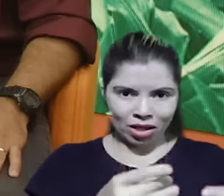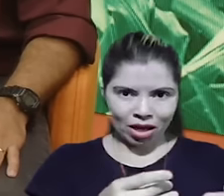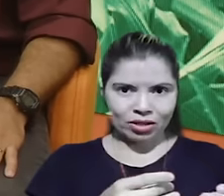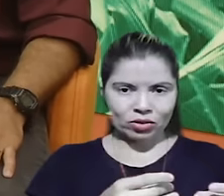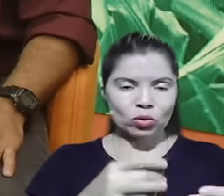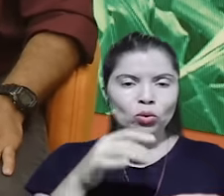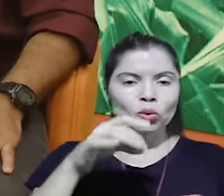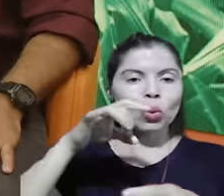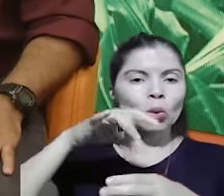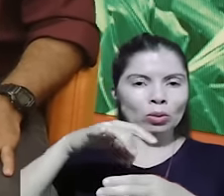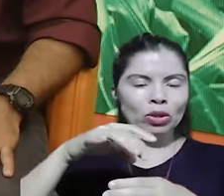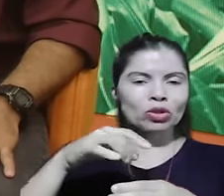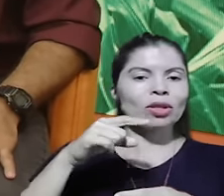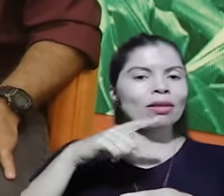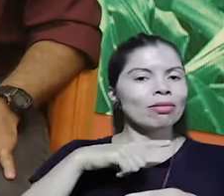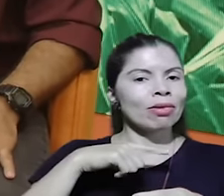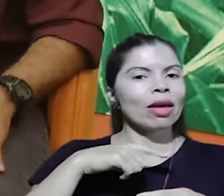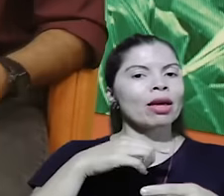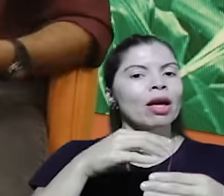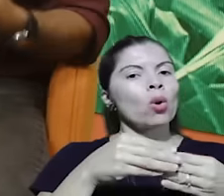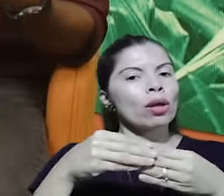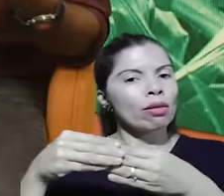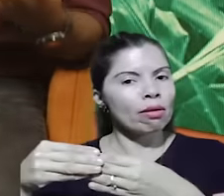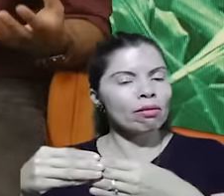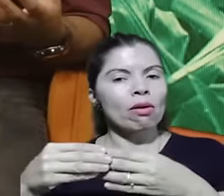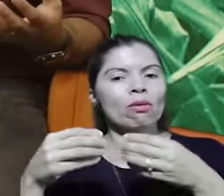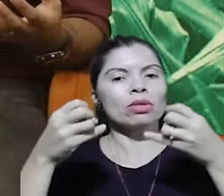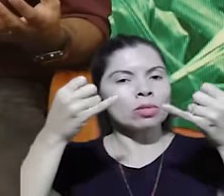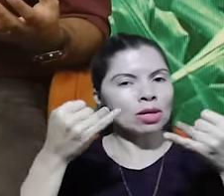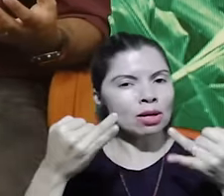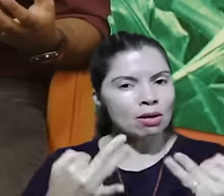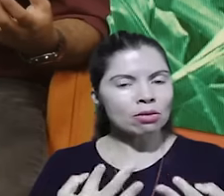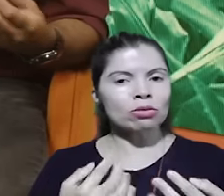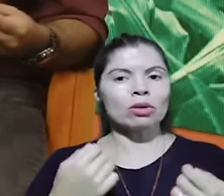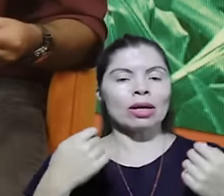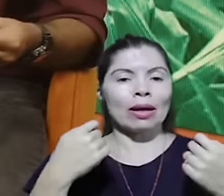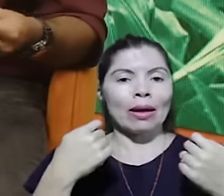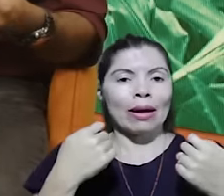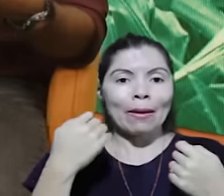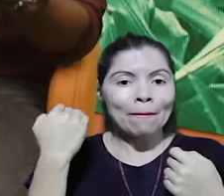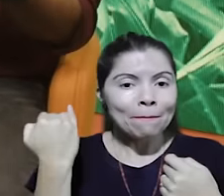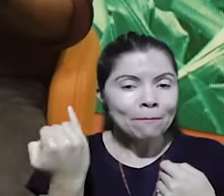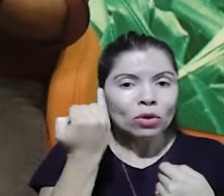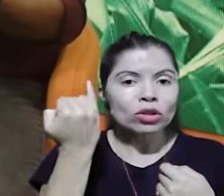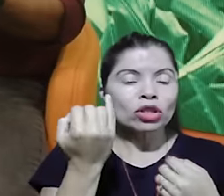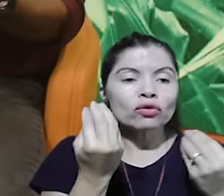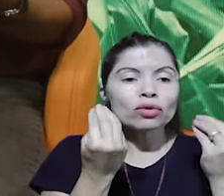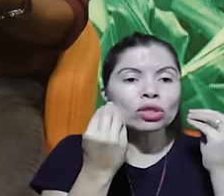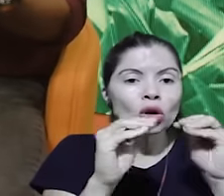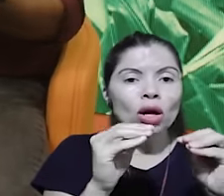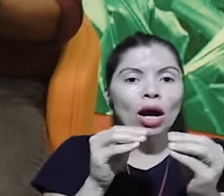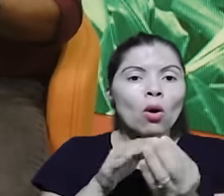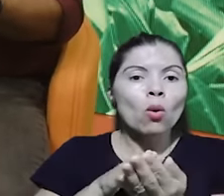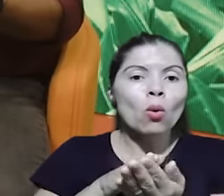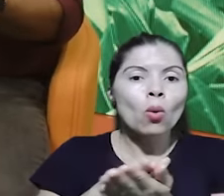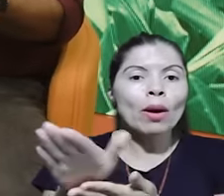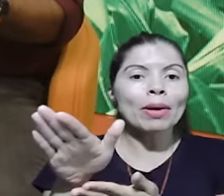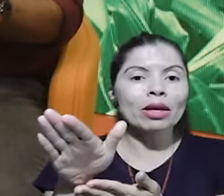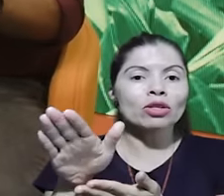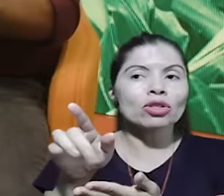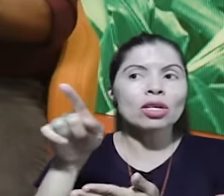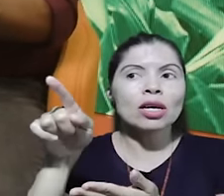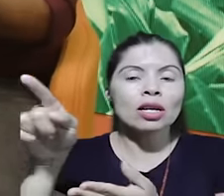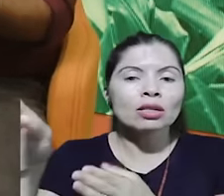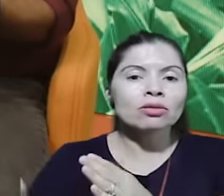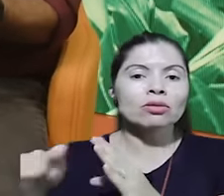orientações que precisa de fato você identificar né o remetente ou o destinatário né